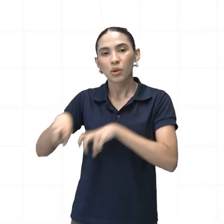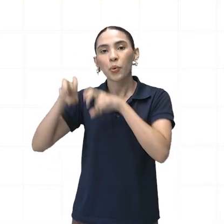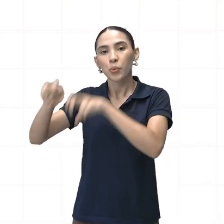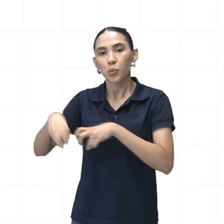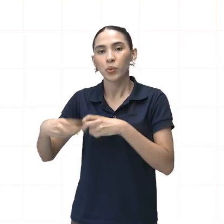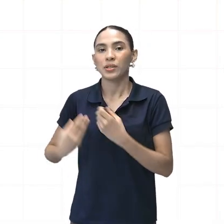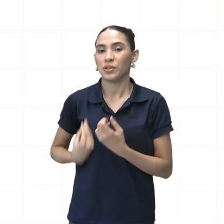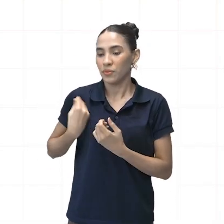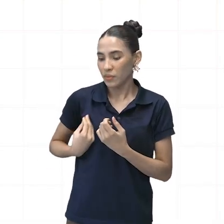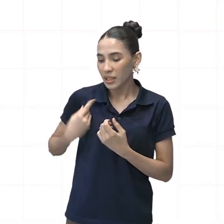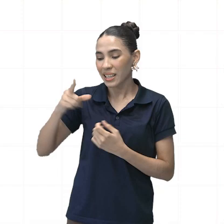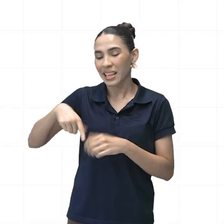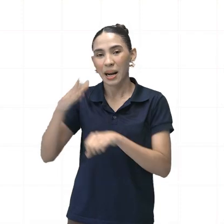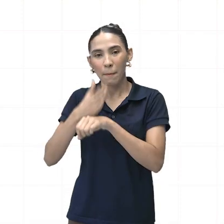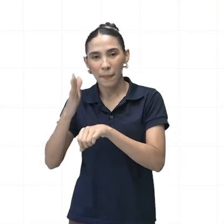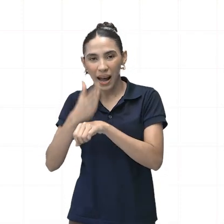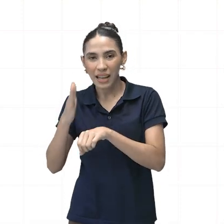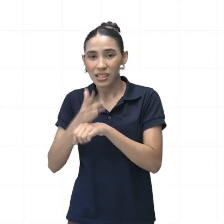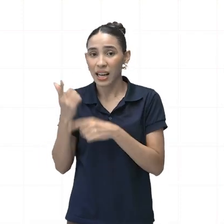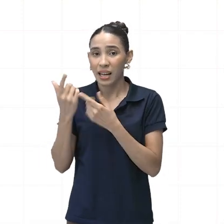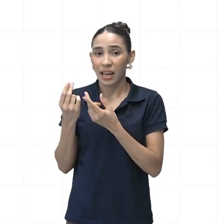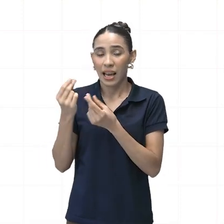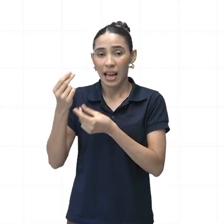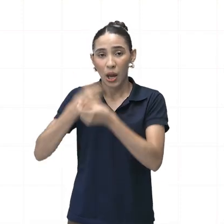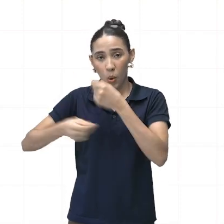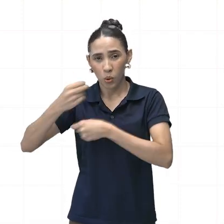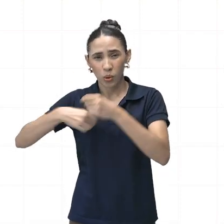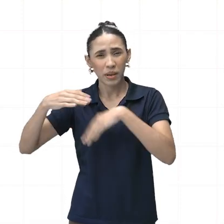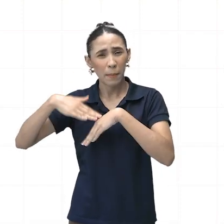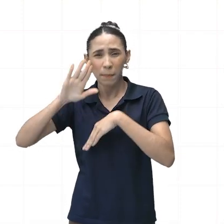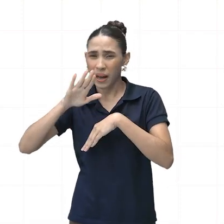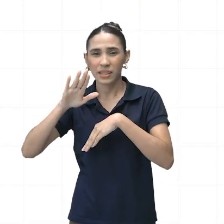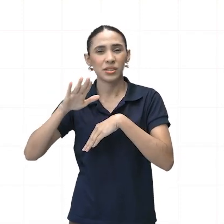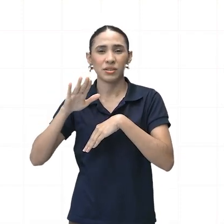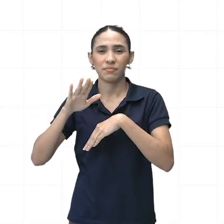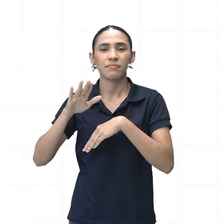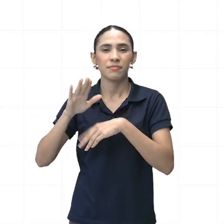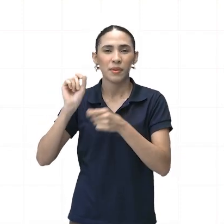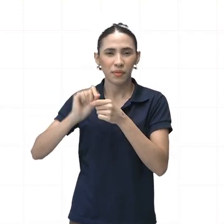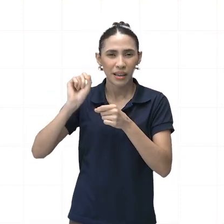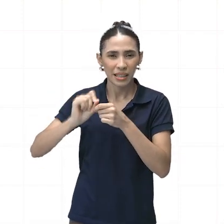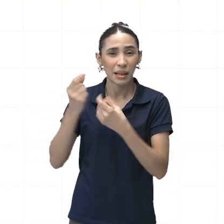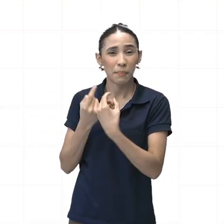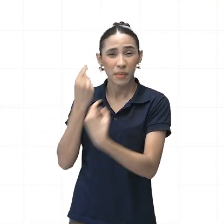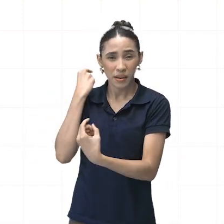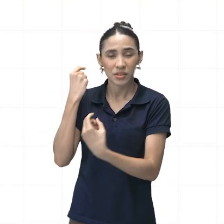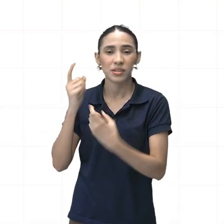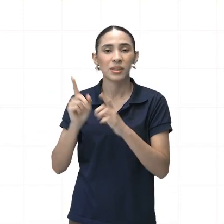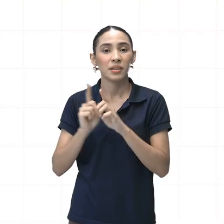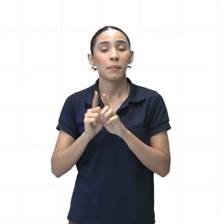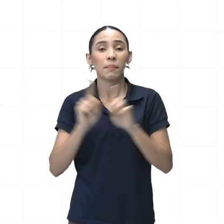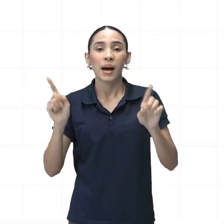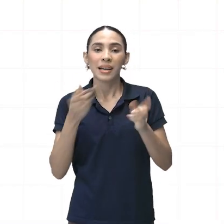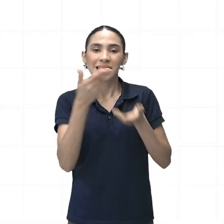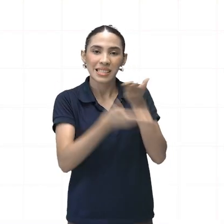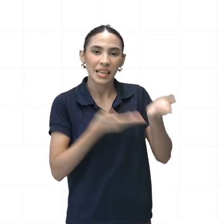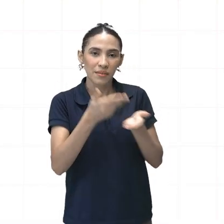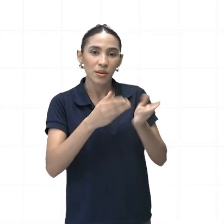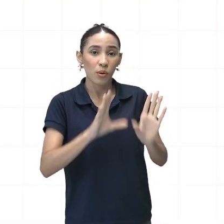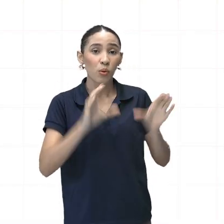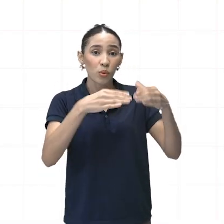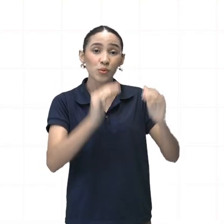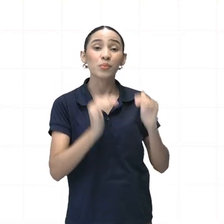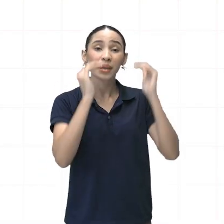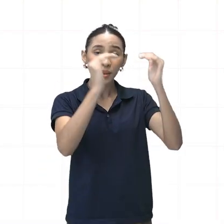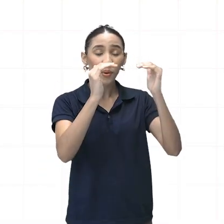era atividade econômica muito realizada naquele período, tá? E que serviam principalmente aos nobres e aos membros do clero, né?